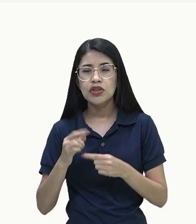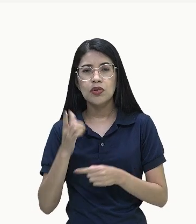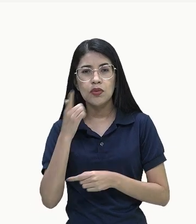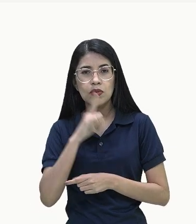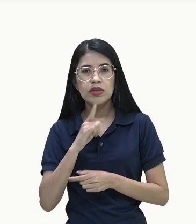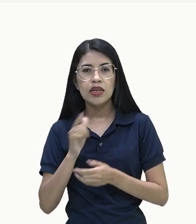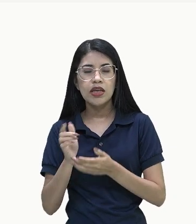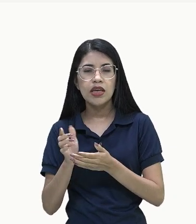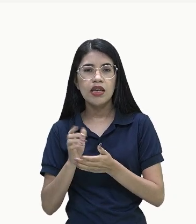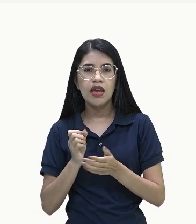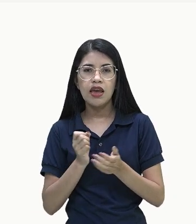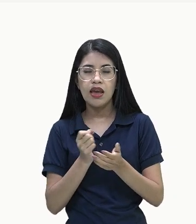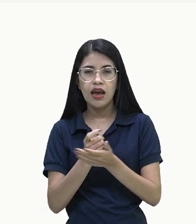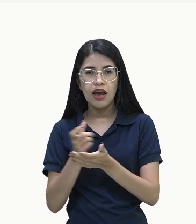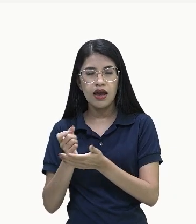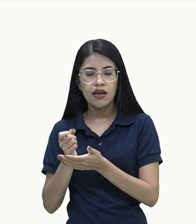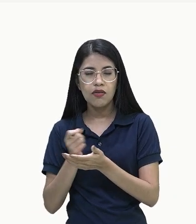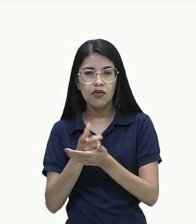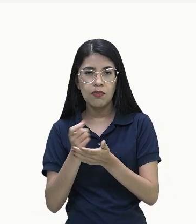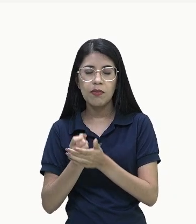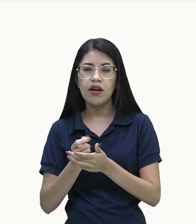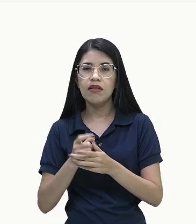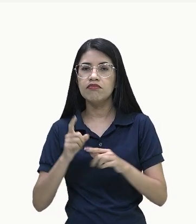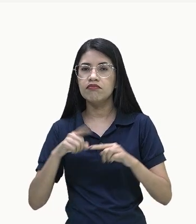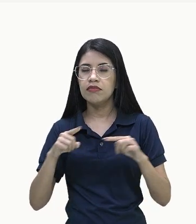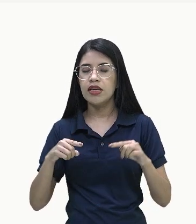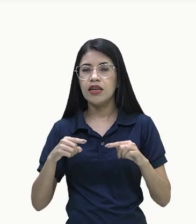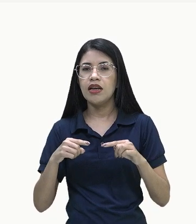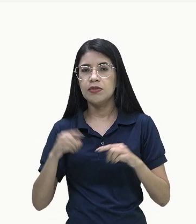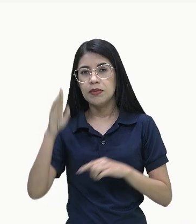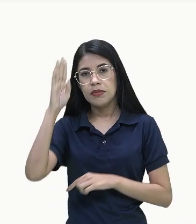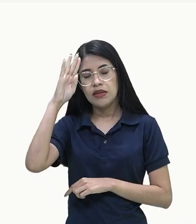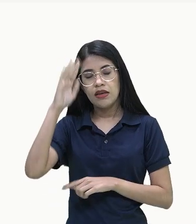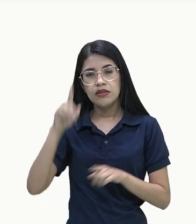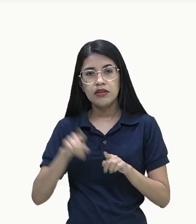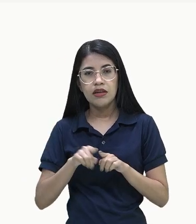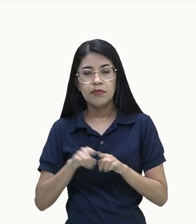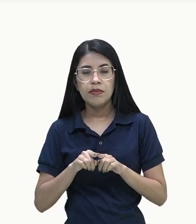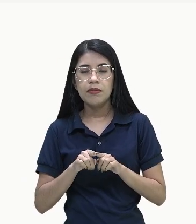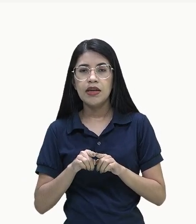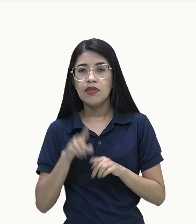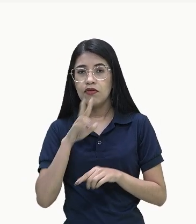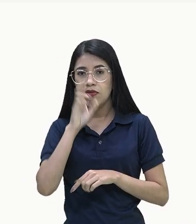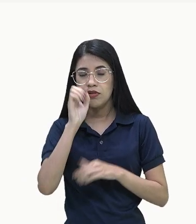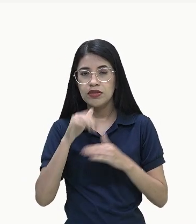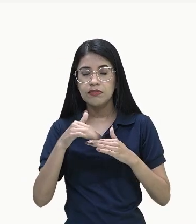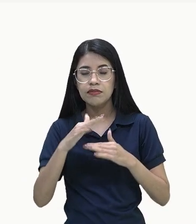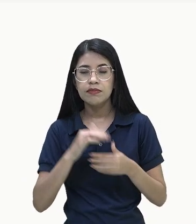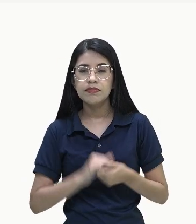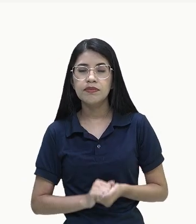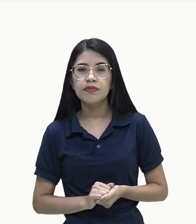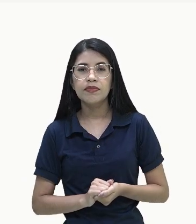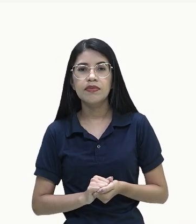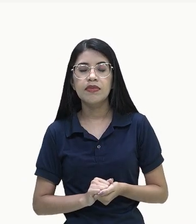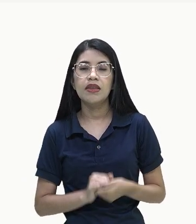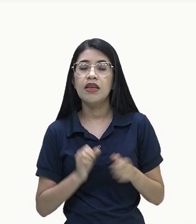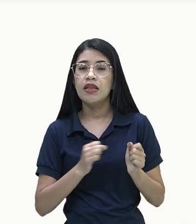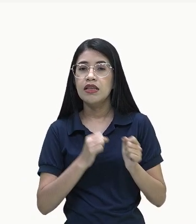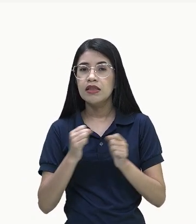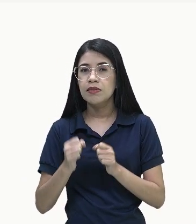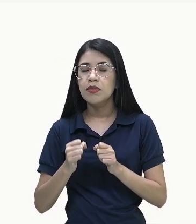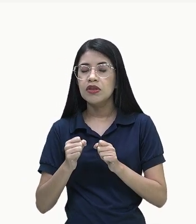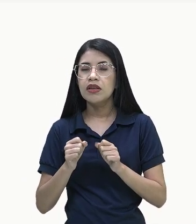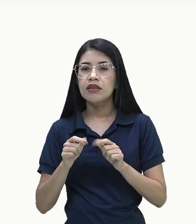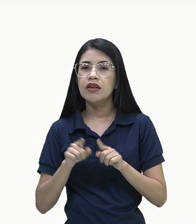superpotências para construir o arsenal militar, mais poderoso. E esse poder do